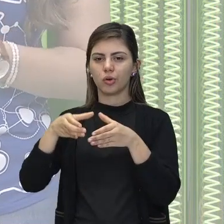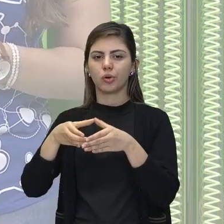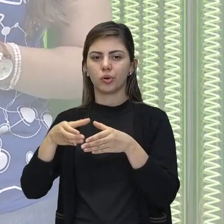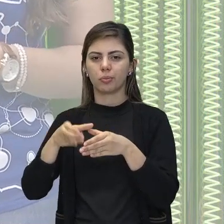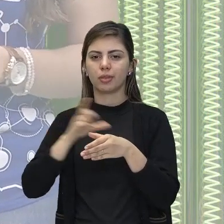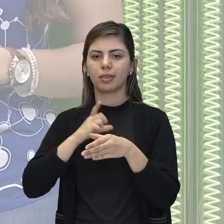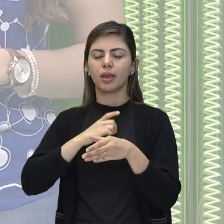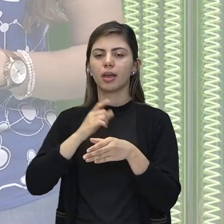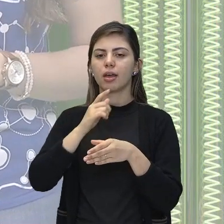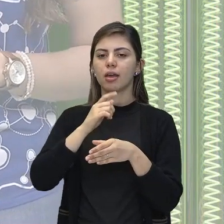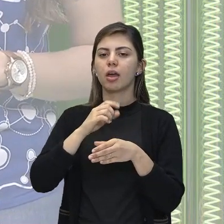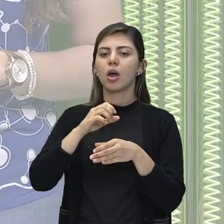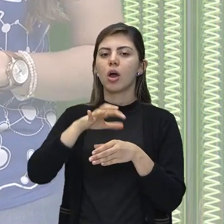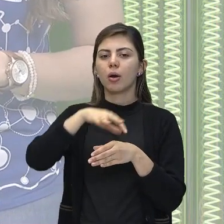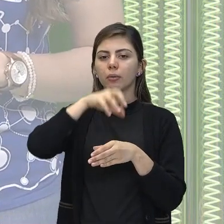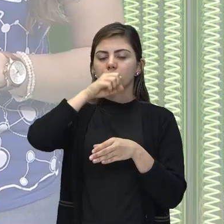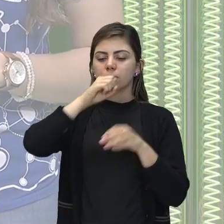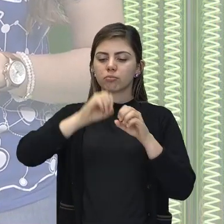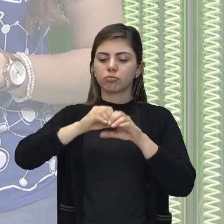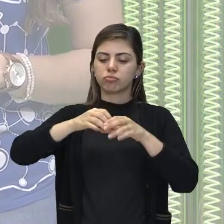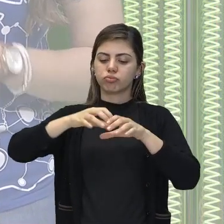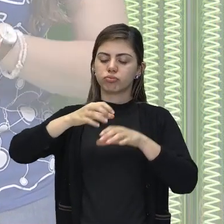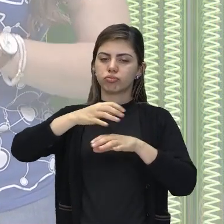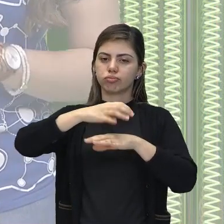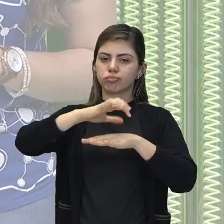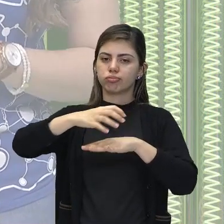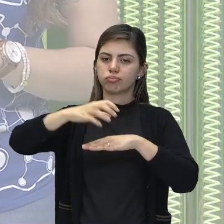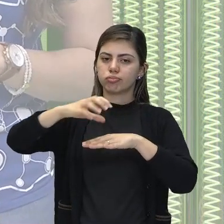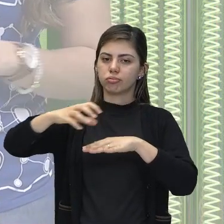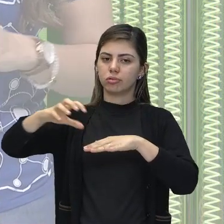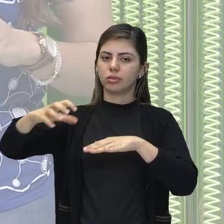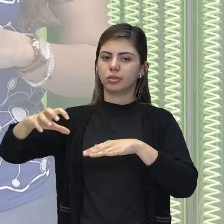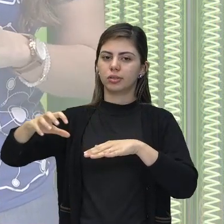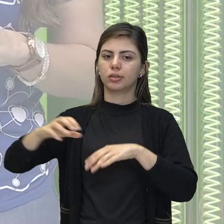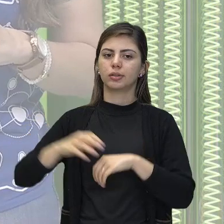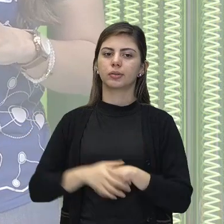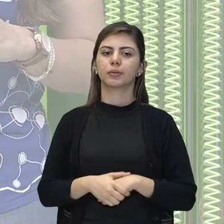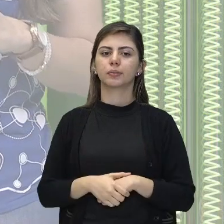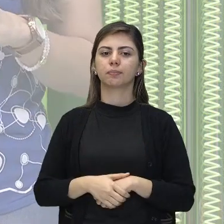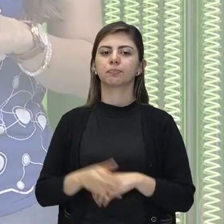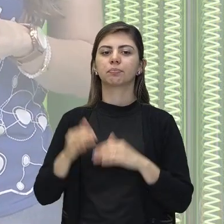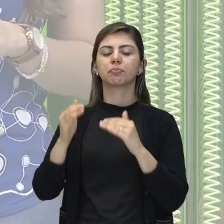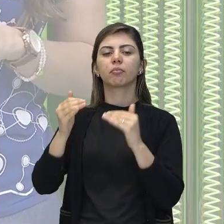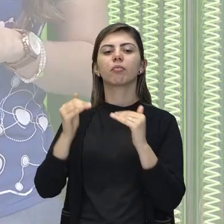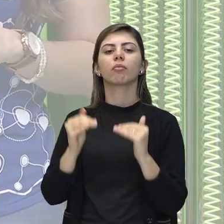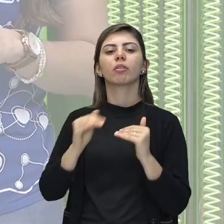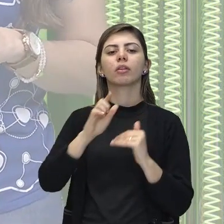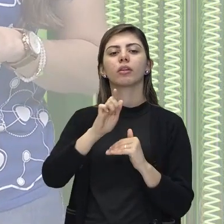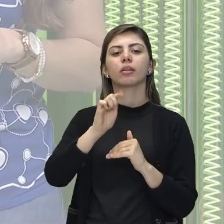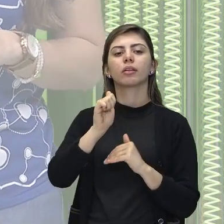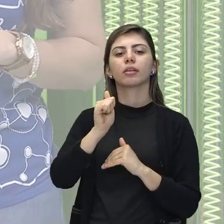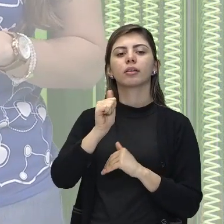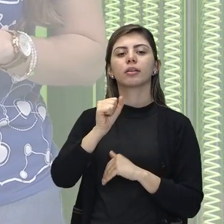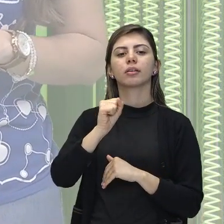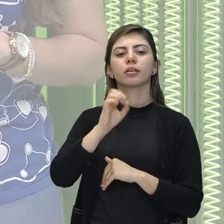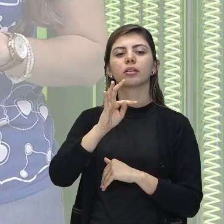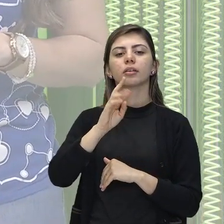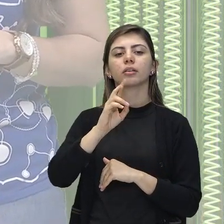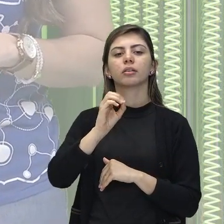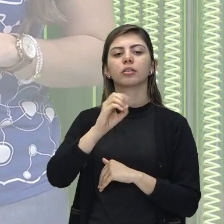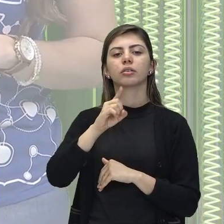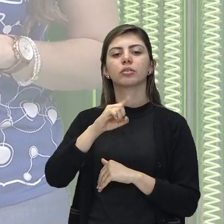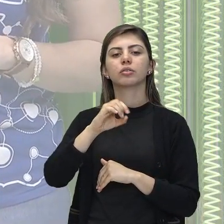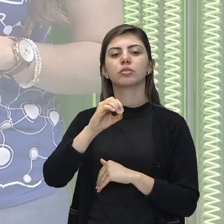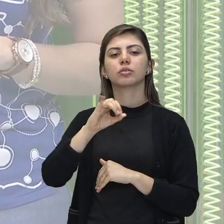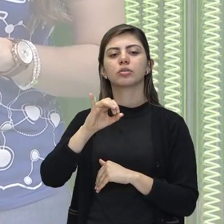por gás. Esse gastrozoides ali do outro lado já é a parte da digestão, né? A parte